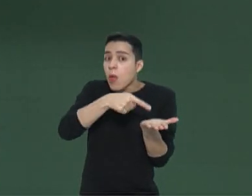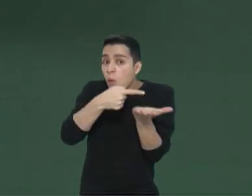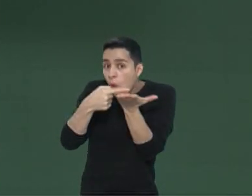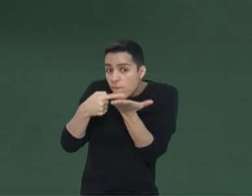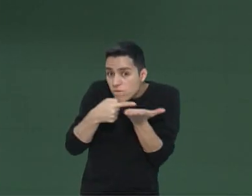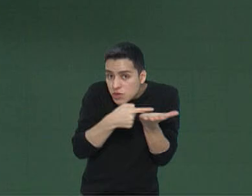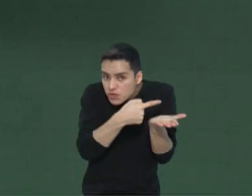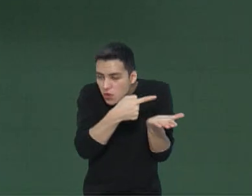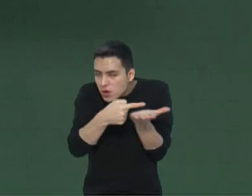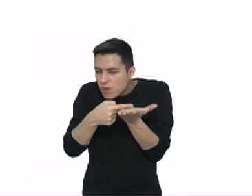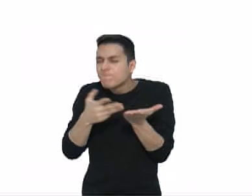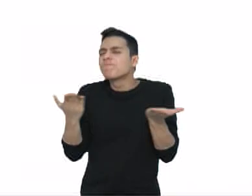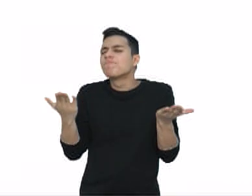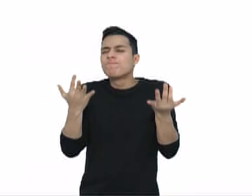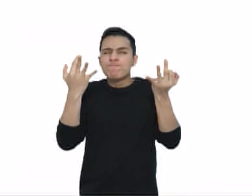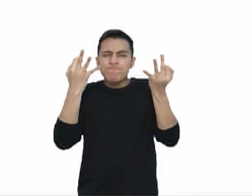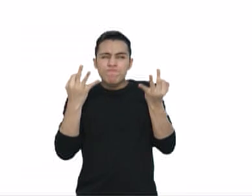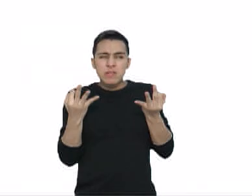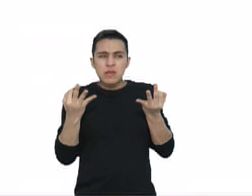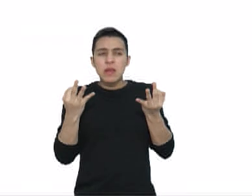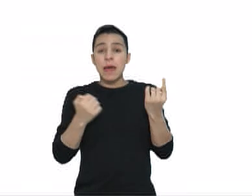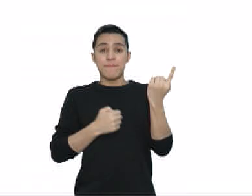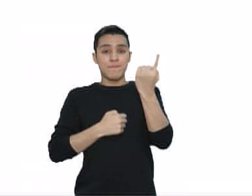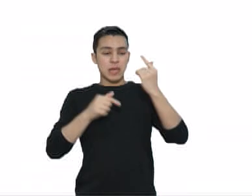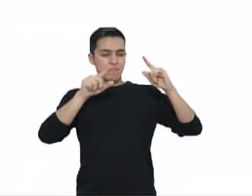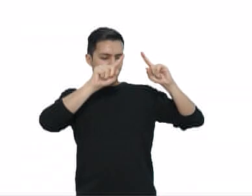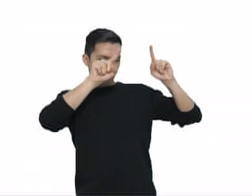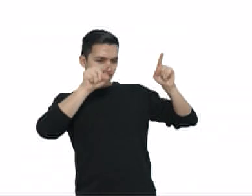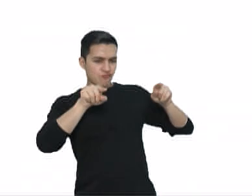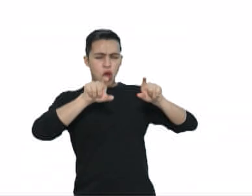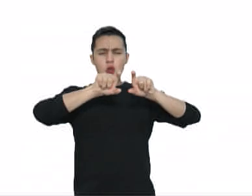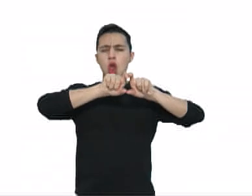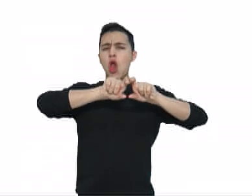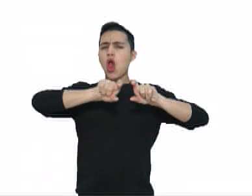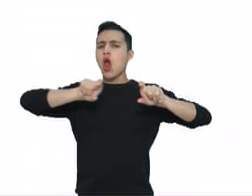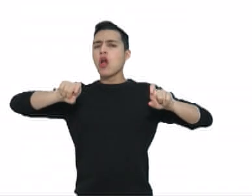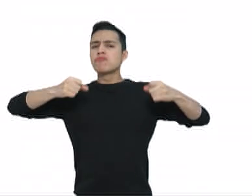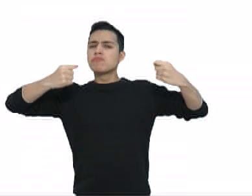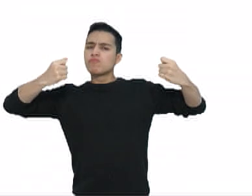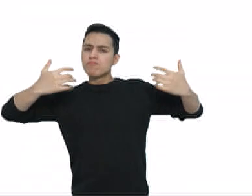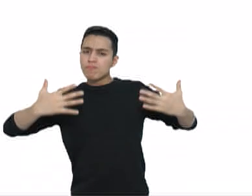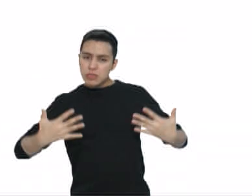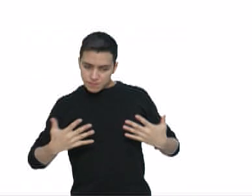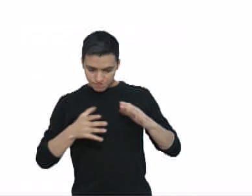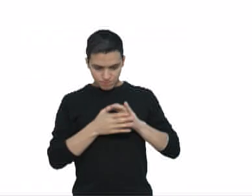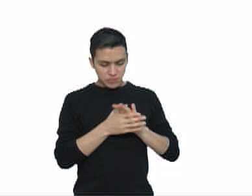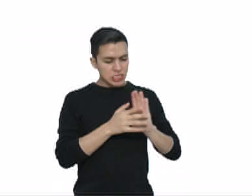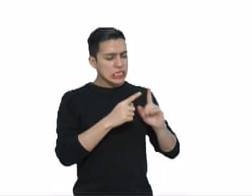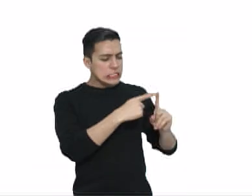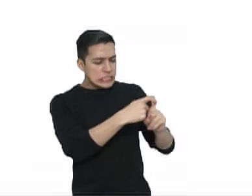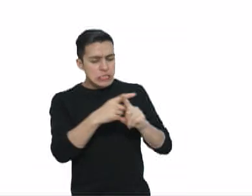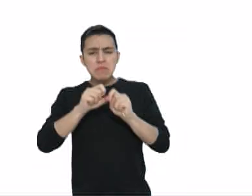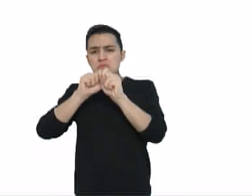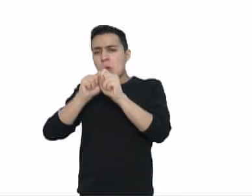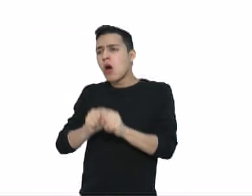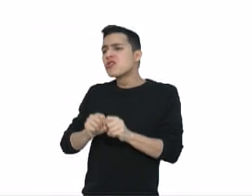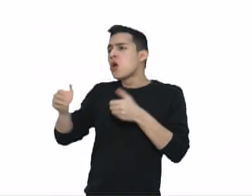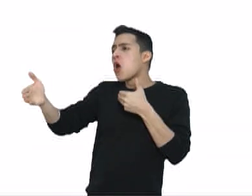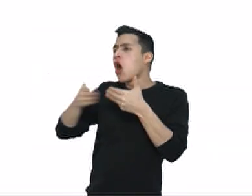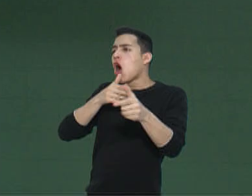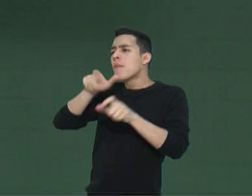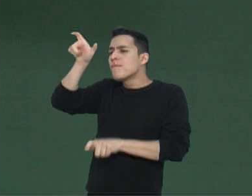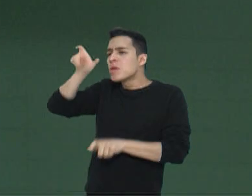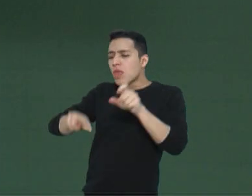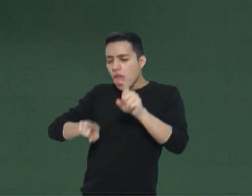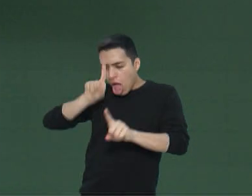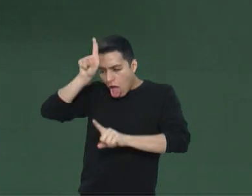convencional? A alternativa correta é a primeira, em que afirma que os símbolos podem ser criados por qualquer pessoa.